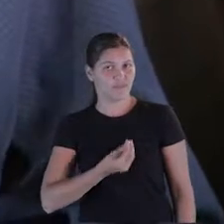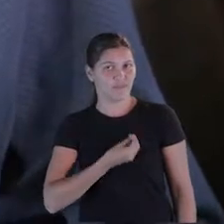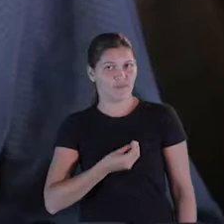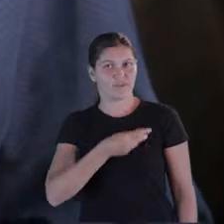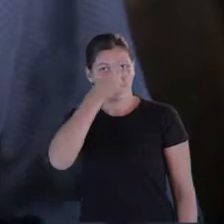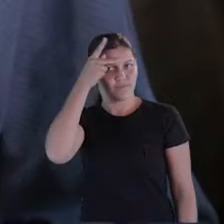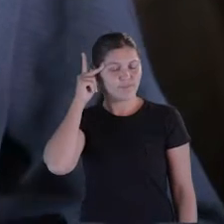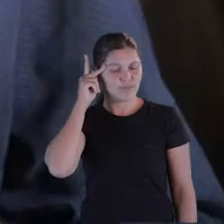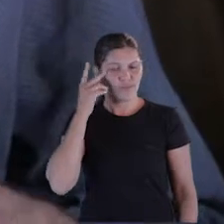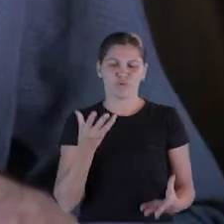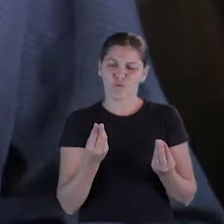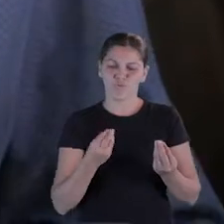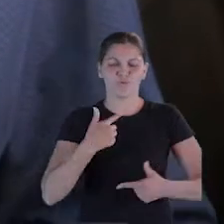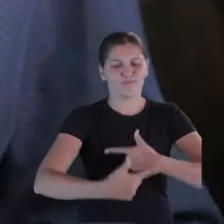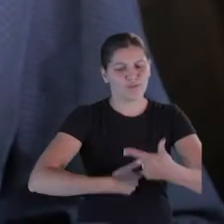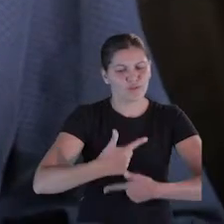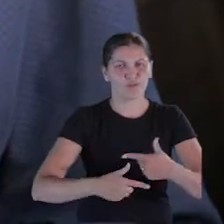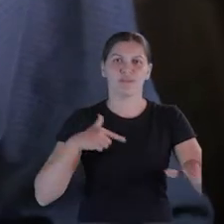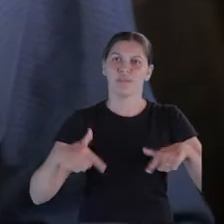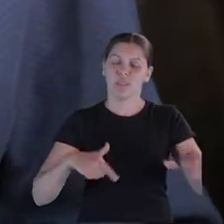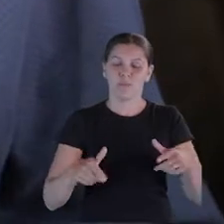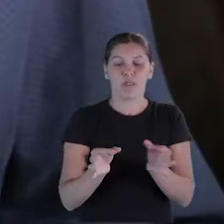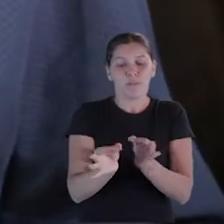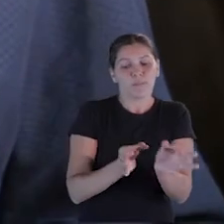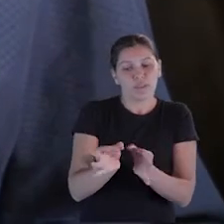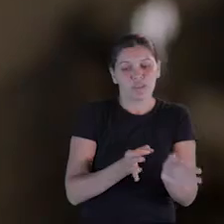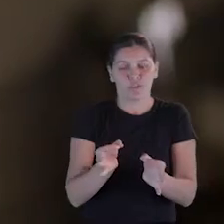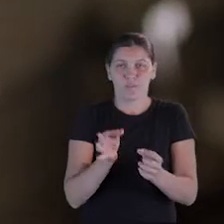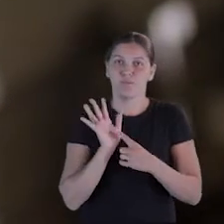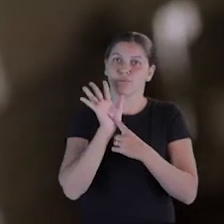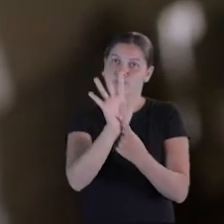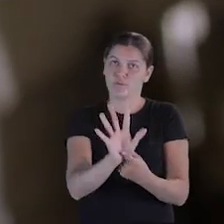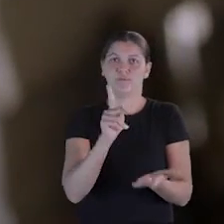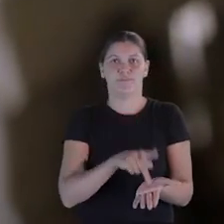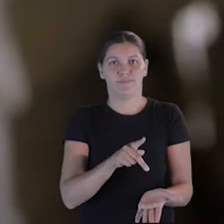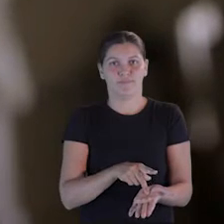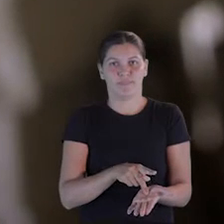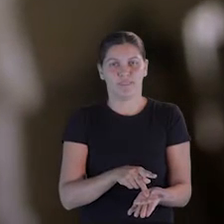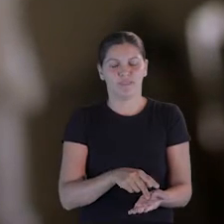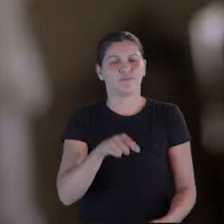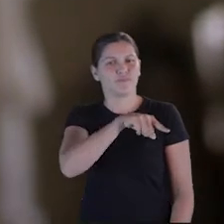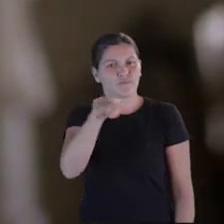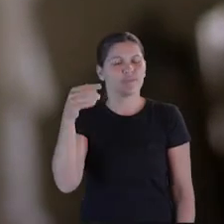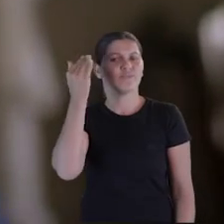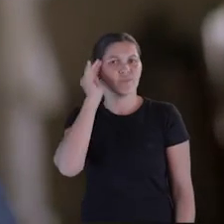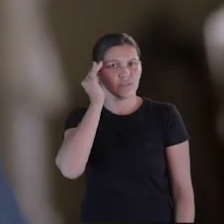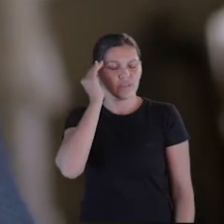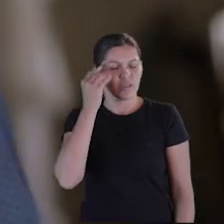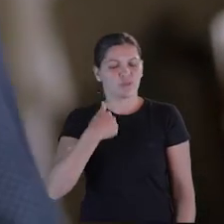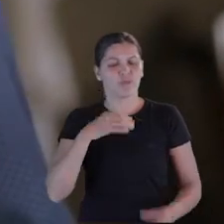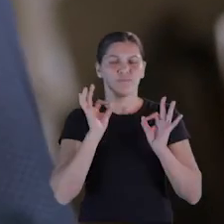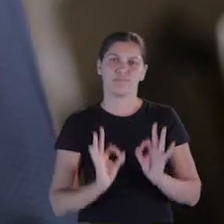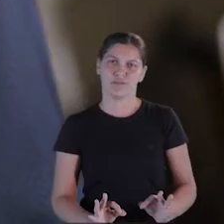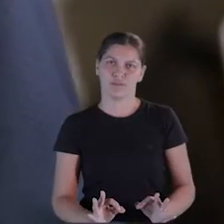nossa população com muito trabalho, planejamento e transparência. Campo Verde já entendeu que a minha gestão é trilhada no caminho